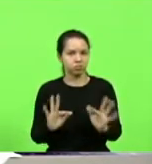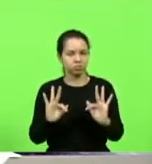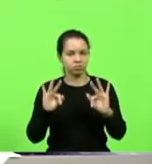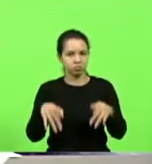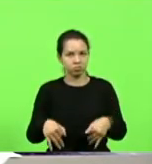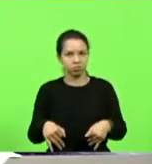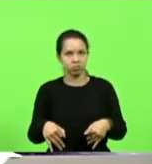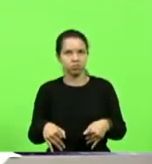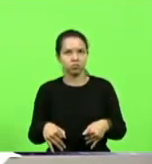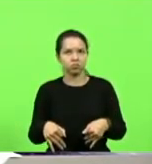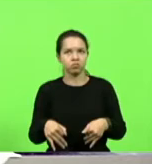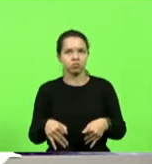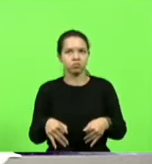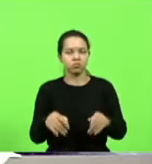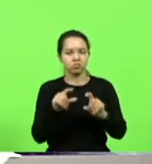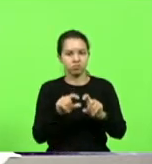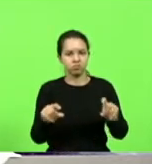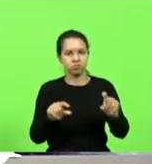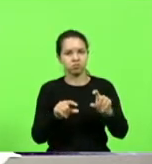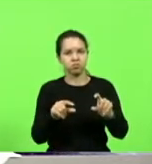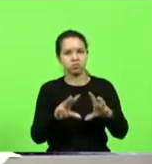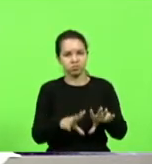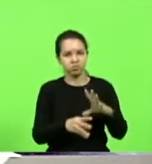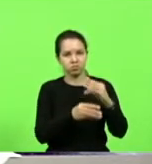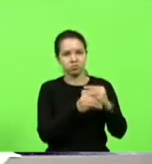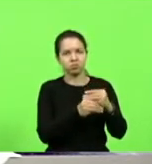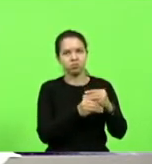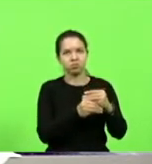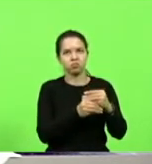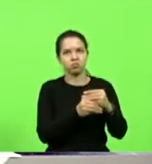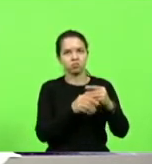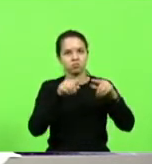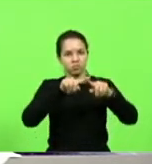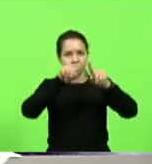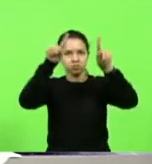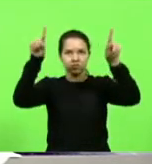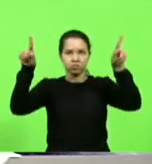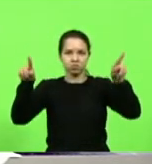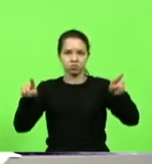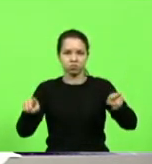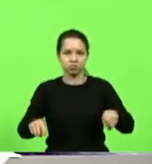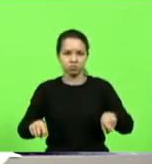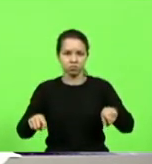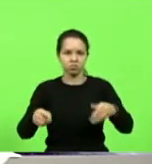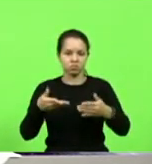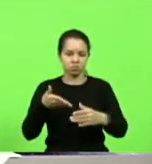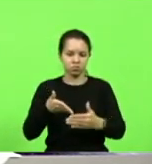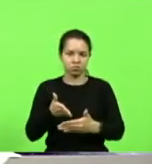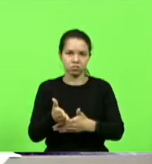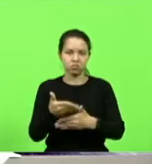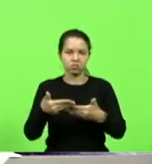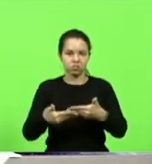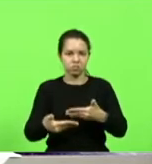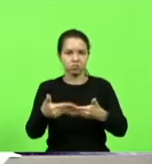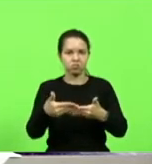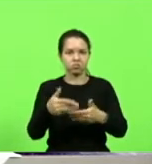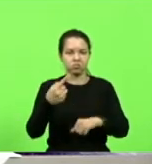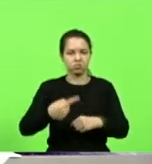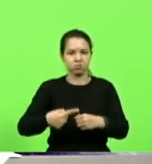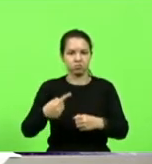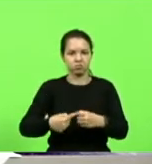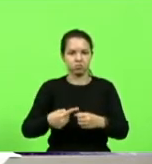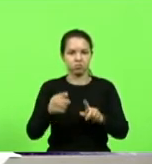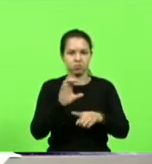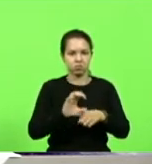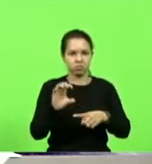um portal com uma emenda do deputado Berlanda na entrada da cidade, no principal trevo, coloque a frase